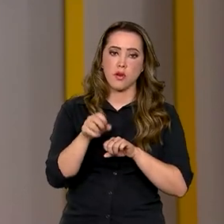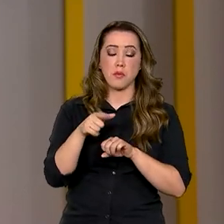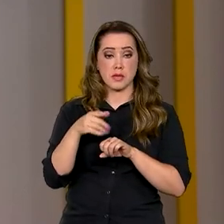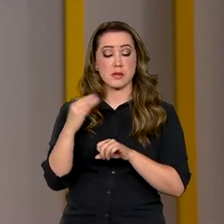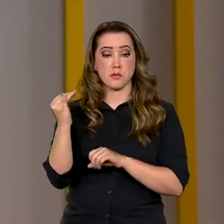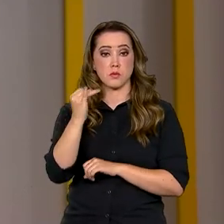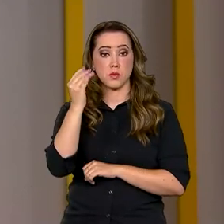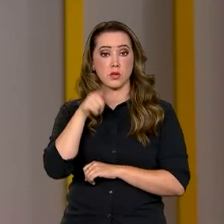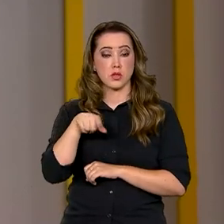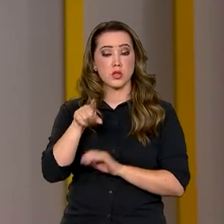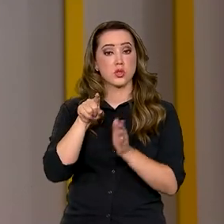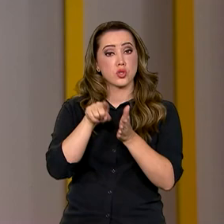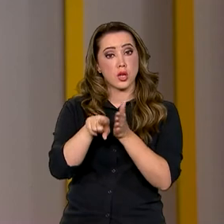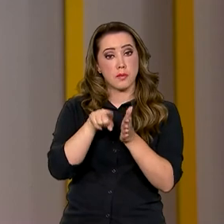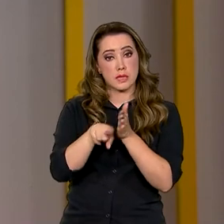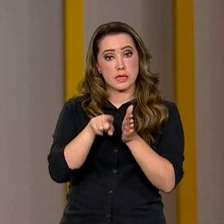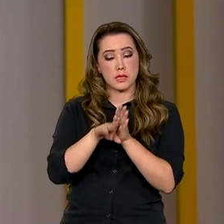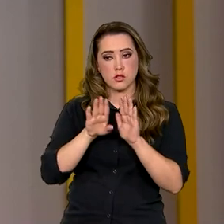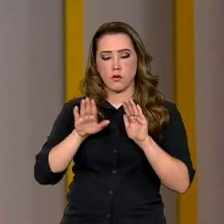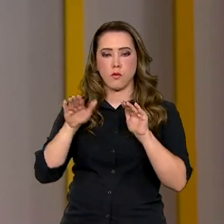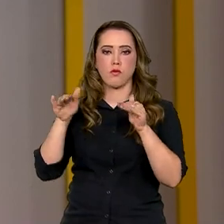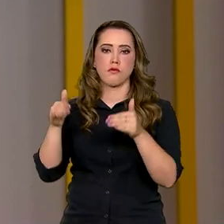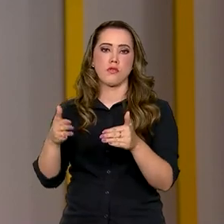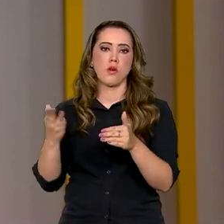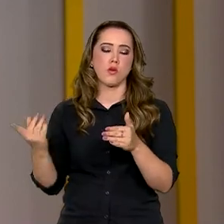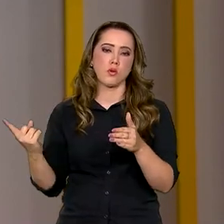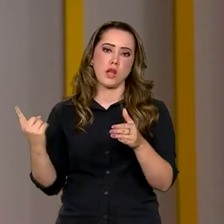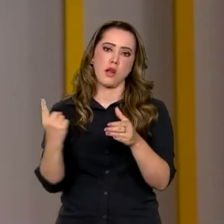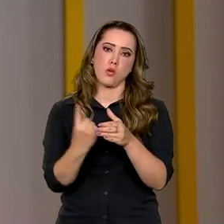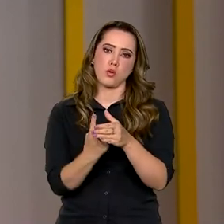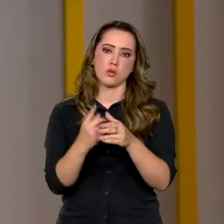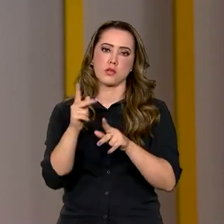de alto nível e a pesquisa científica voltada para a inclusão dos povos indígenas.